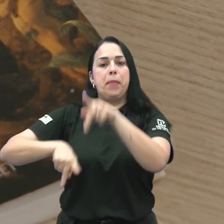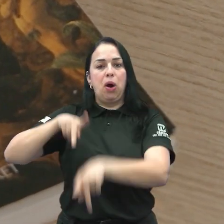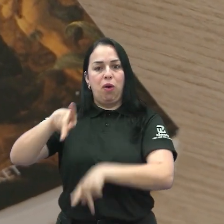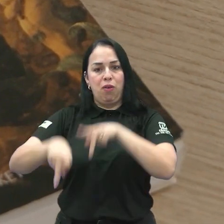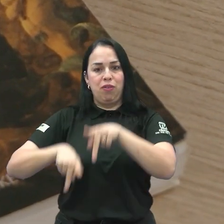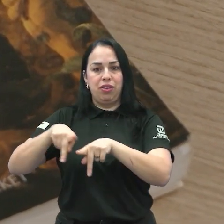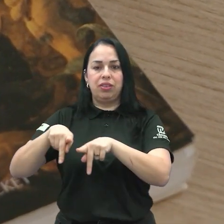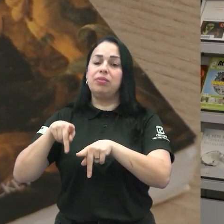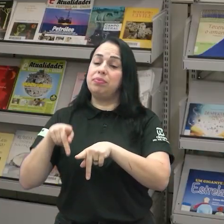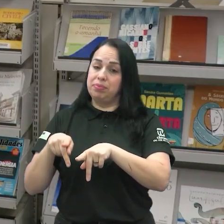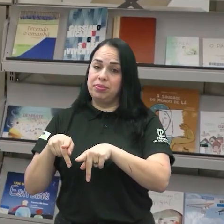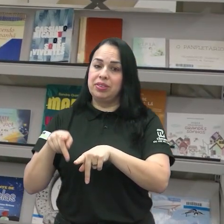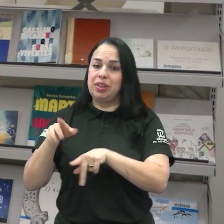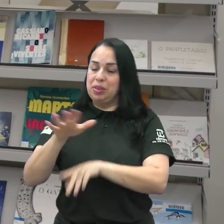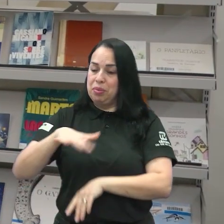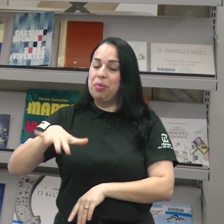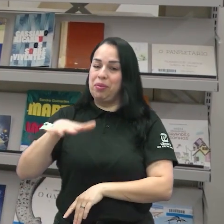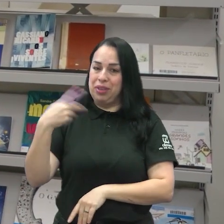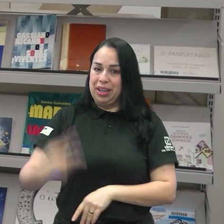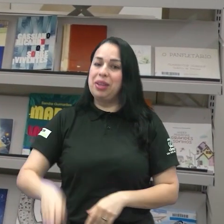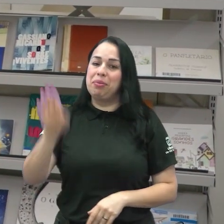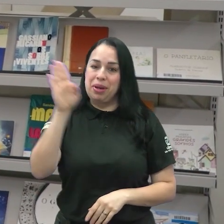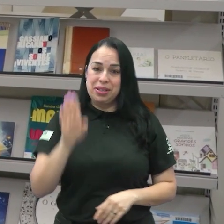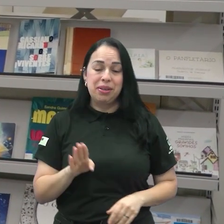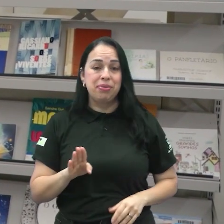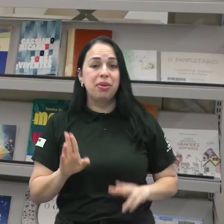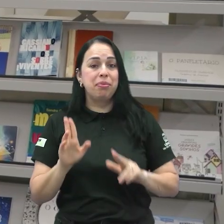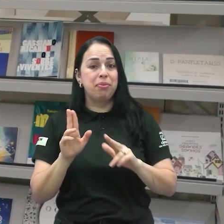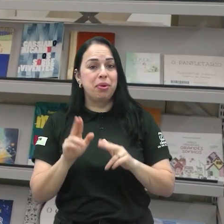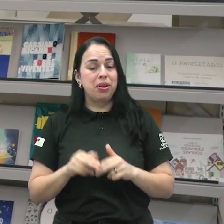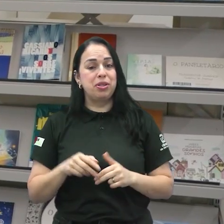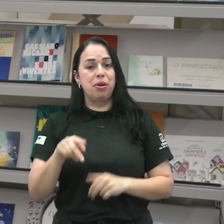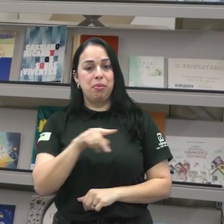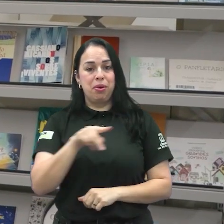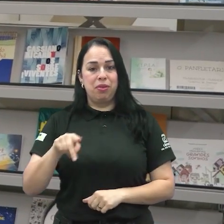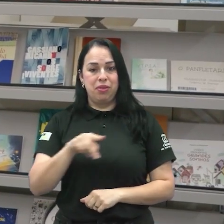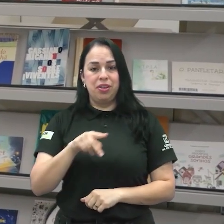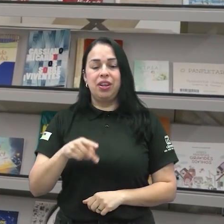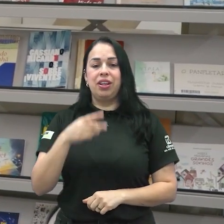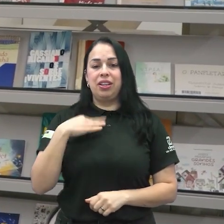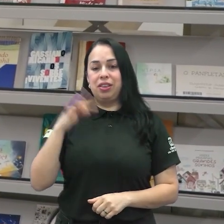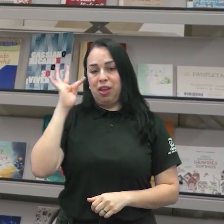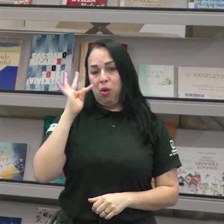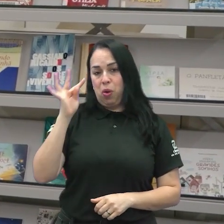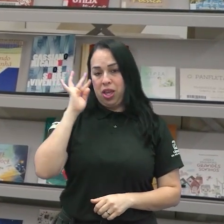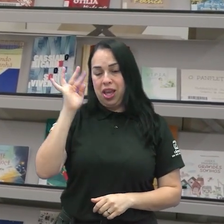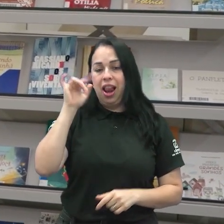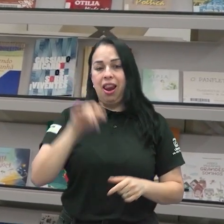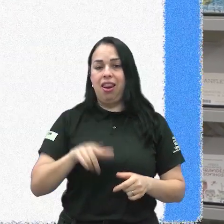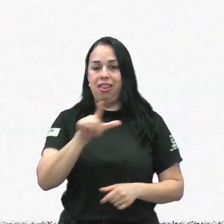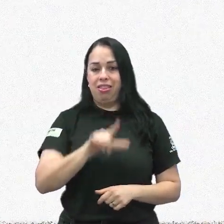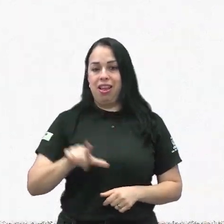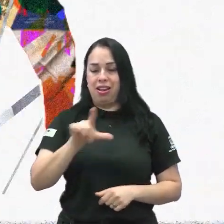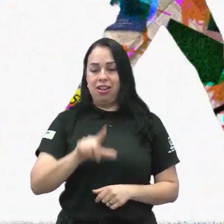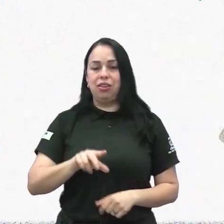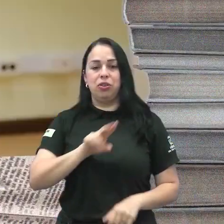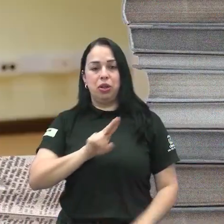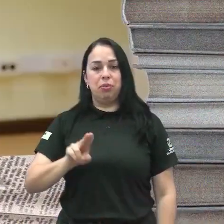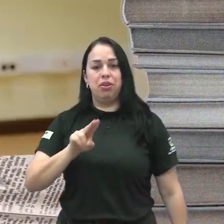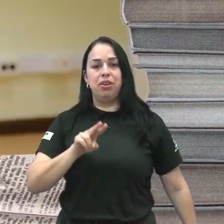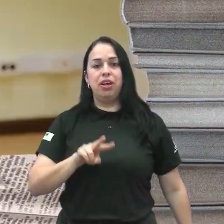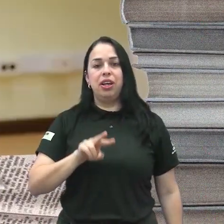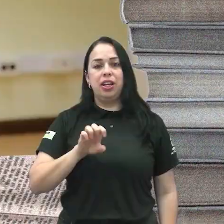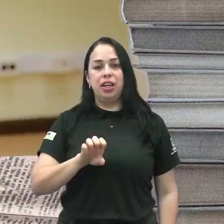do povo brasileiro. Assim definiu o professor de Teoria Literária da USP, Eduardo Vieira Martins. Uma